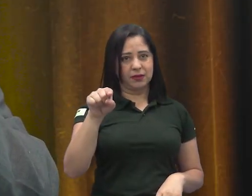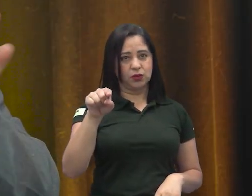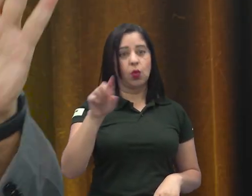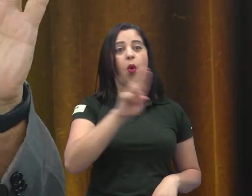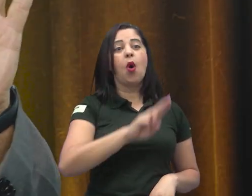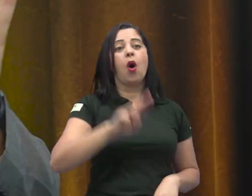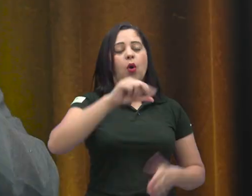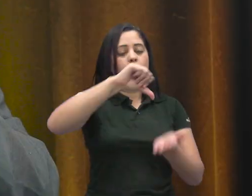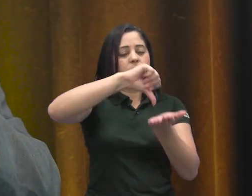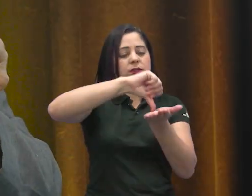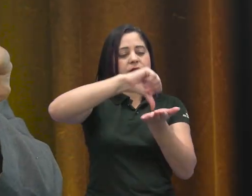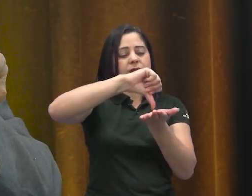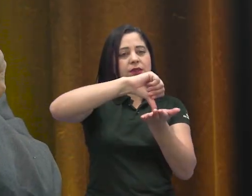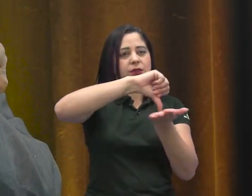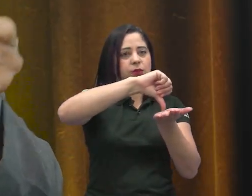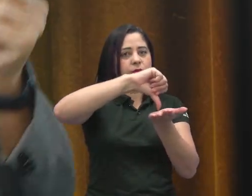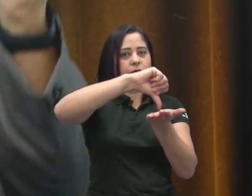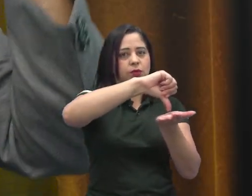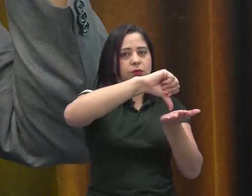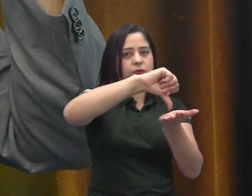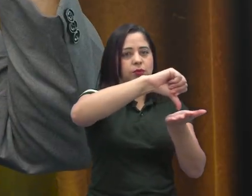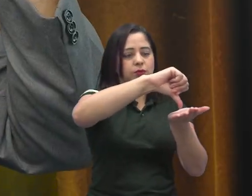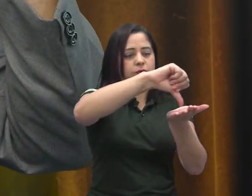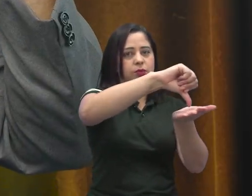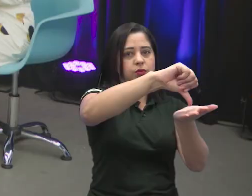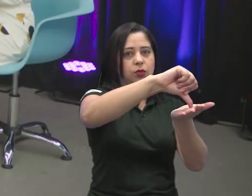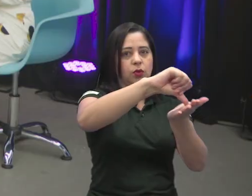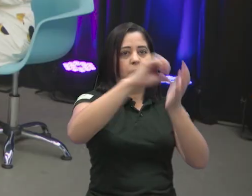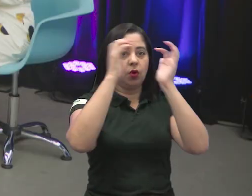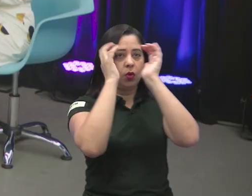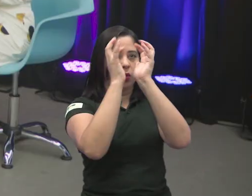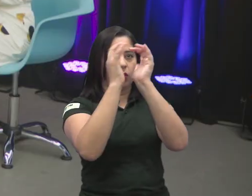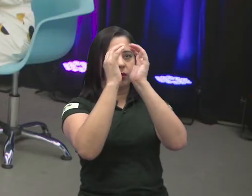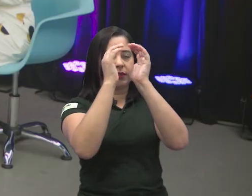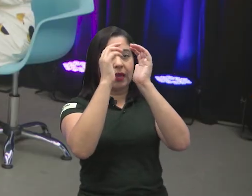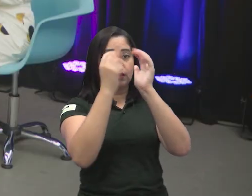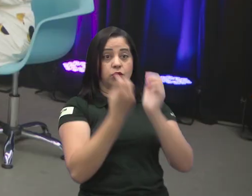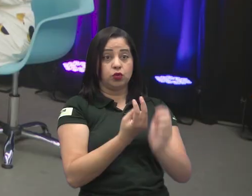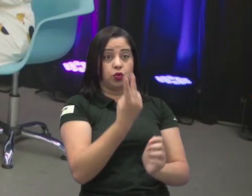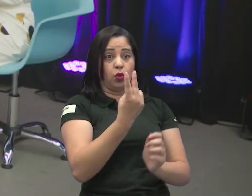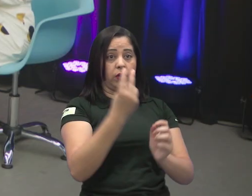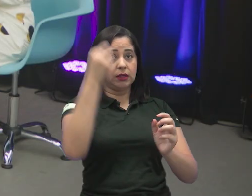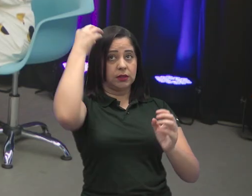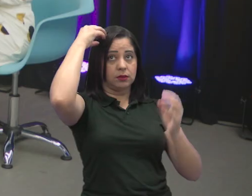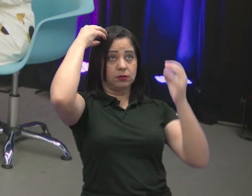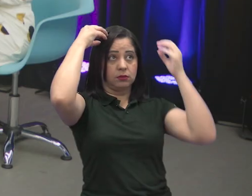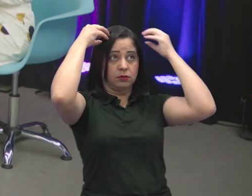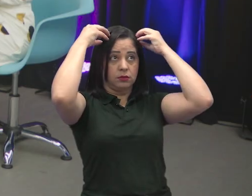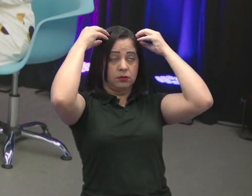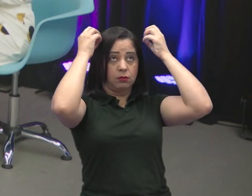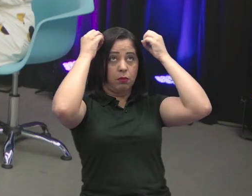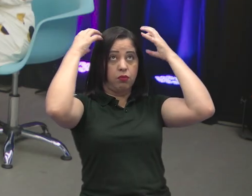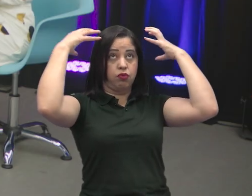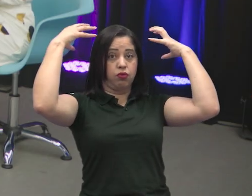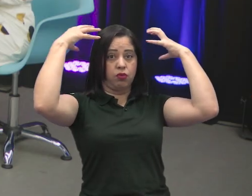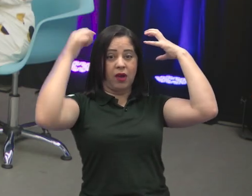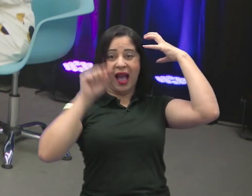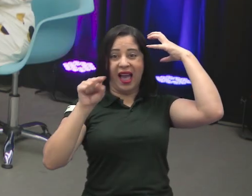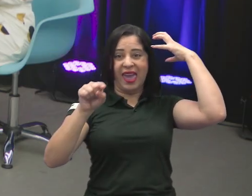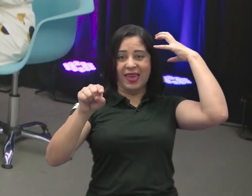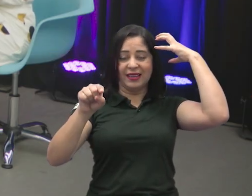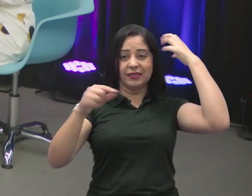era o Waze, mas era um tipo. Do Waze, ativava o cérebro só 2 regiões. Os que tinham que pensar no